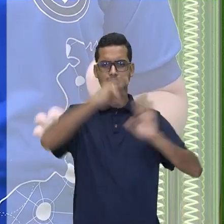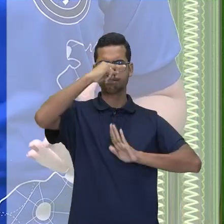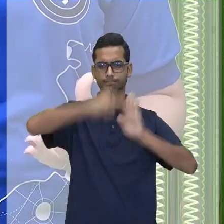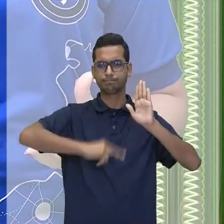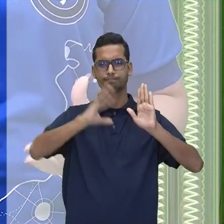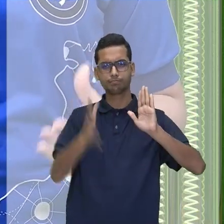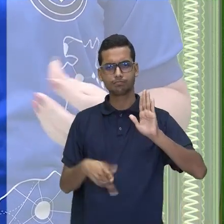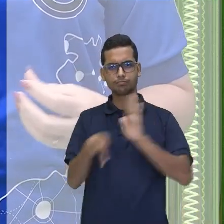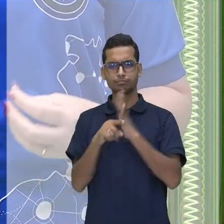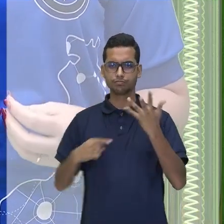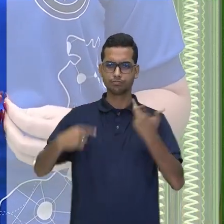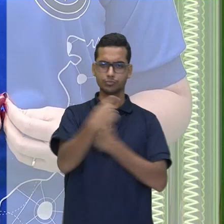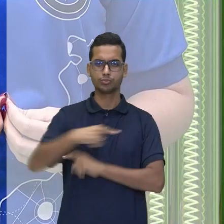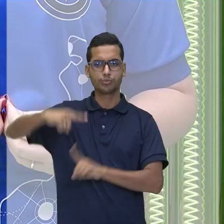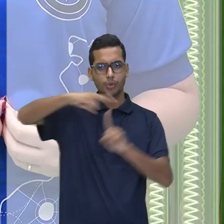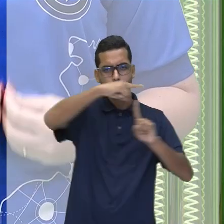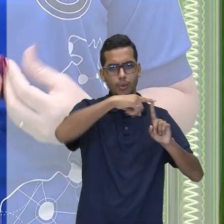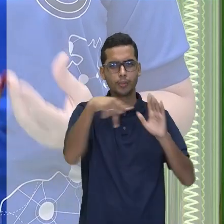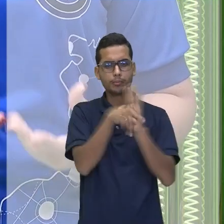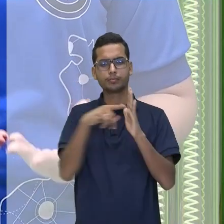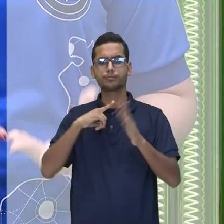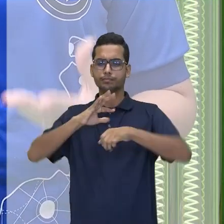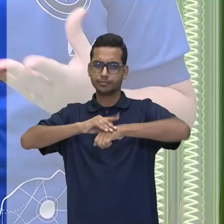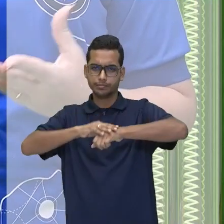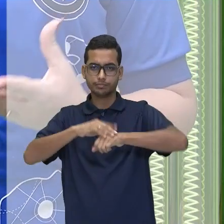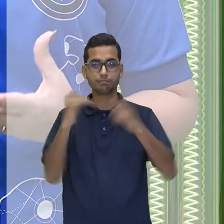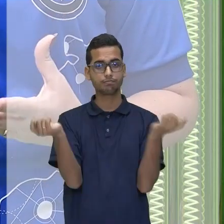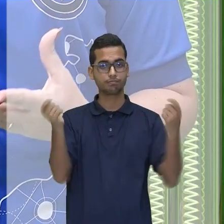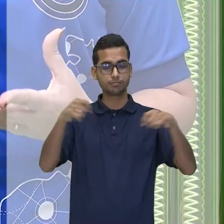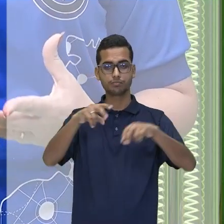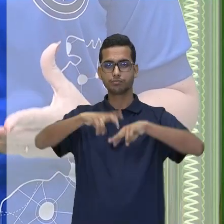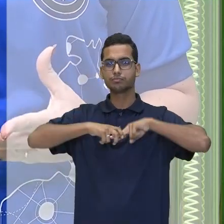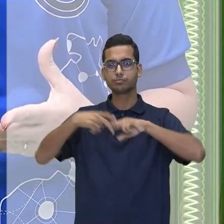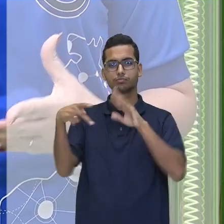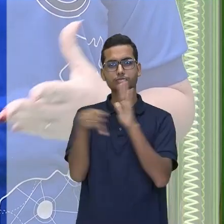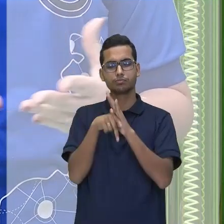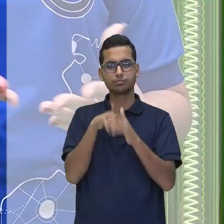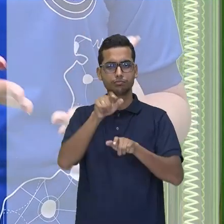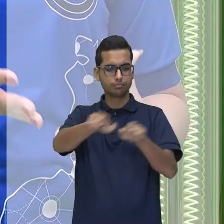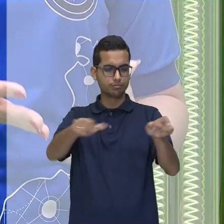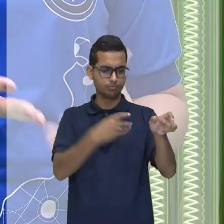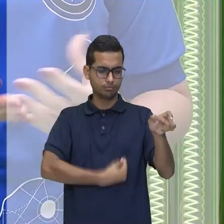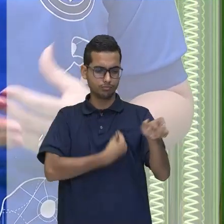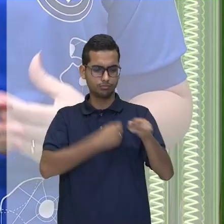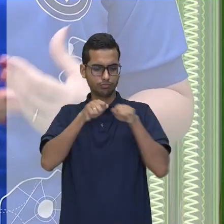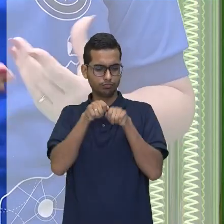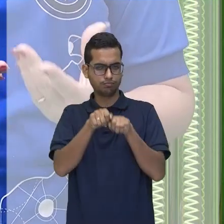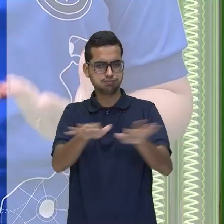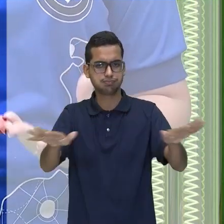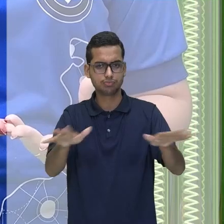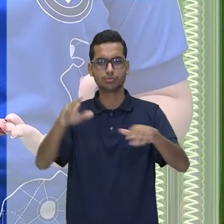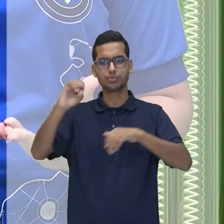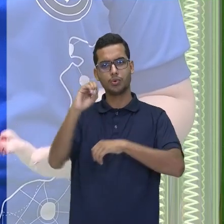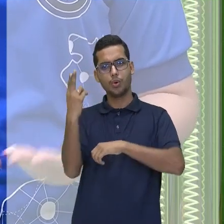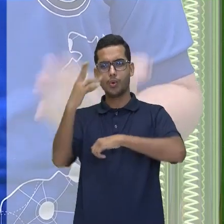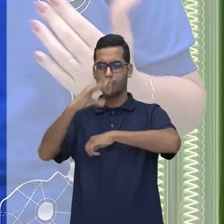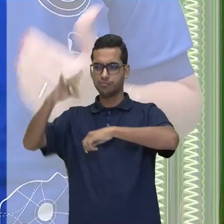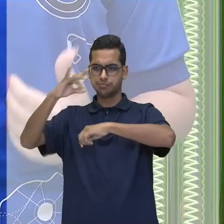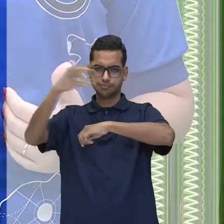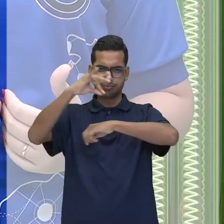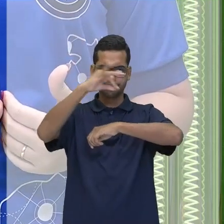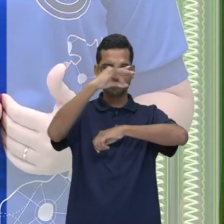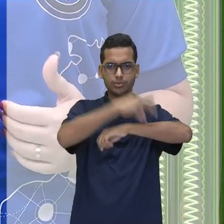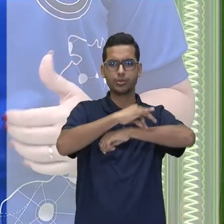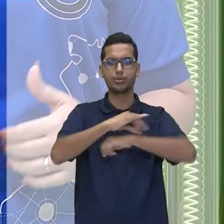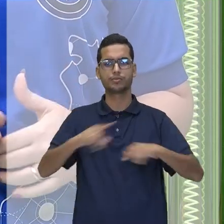série de doenças que podem ser causadas por agentes que irão transmitir, ou seja, os vetores.